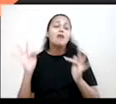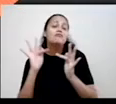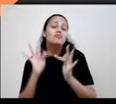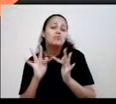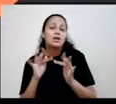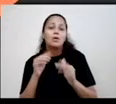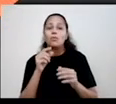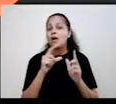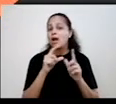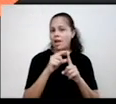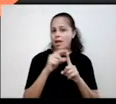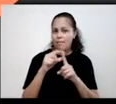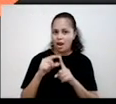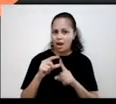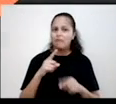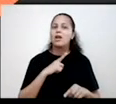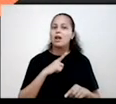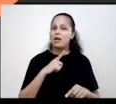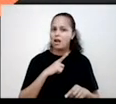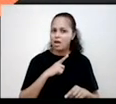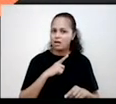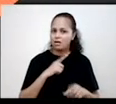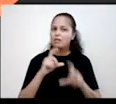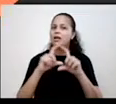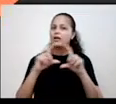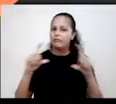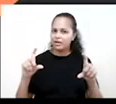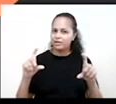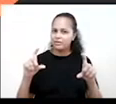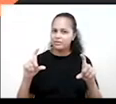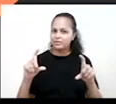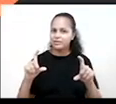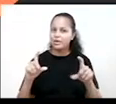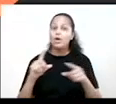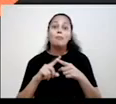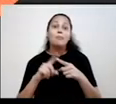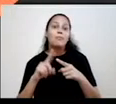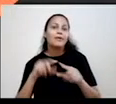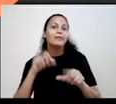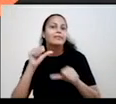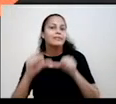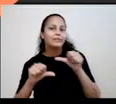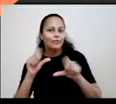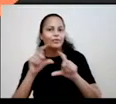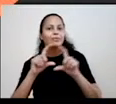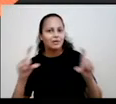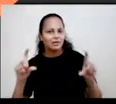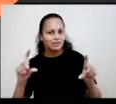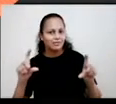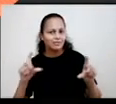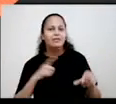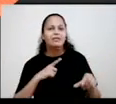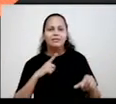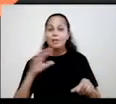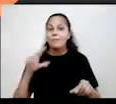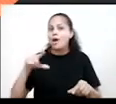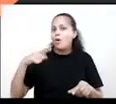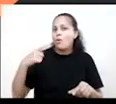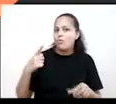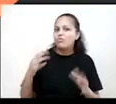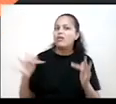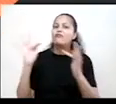aquela palavra tem dentro daquela oração. Porque se eu mudo a oração, aquela palavra pode ter uma outra